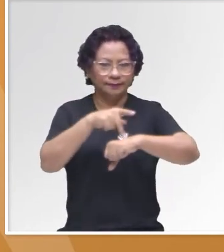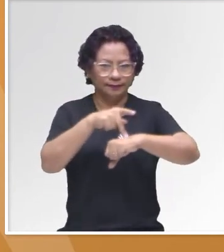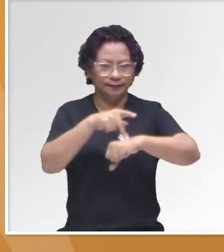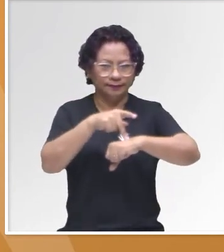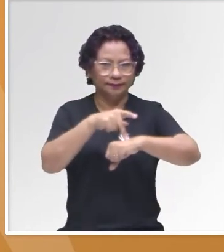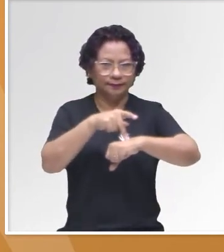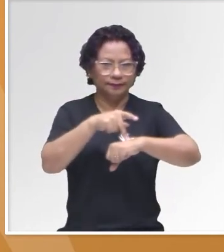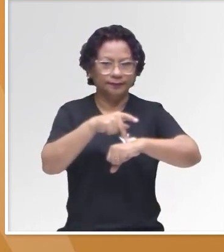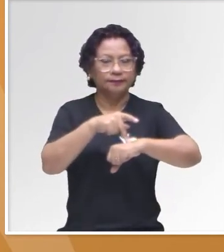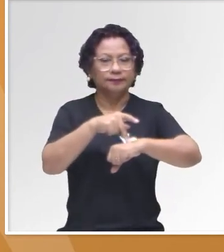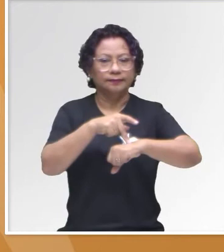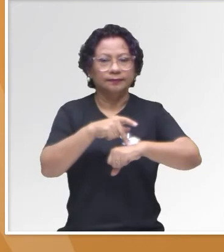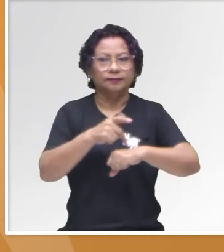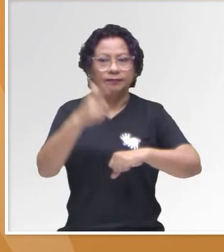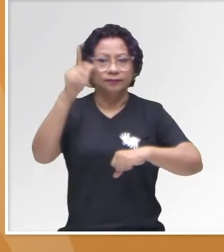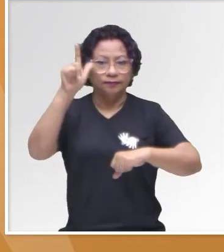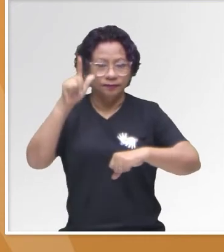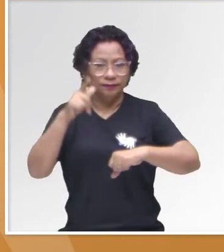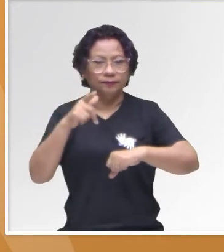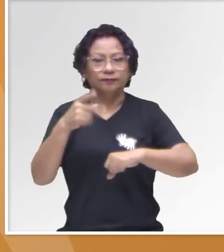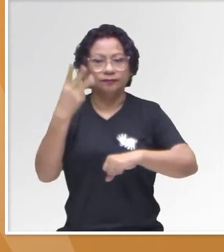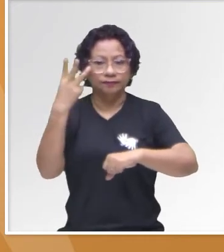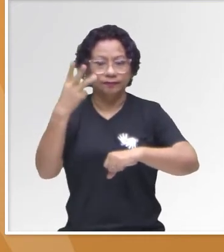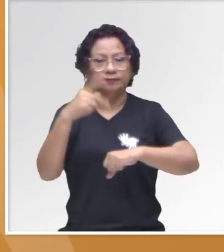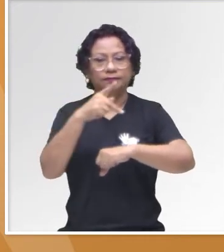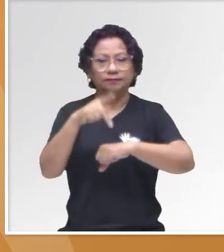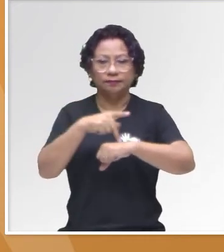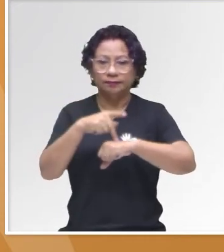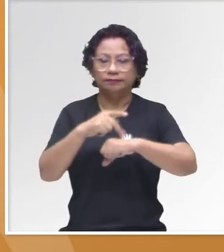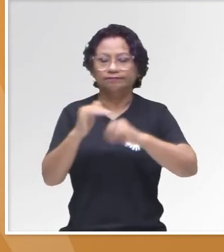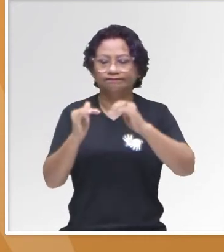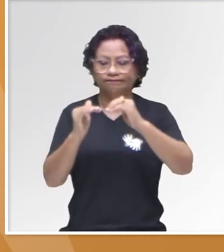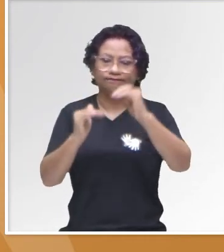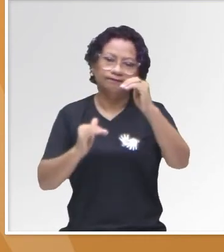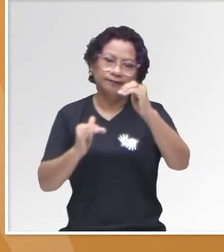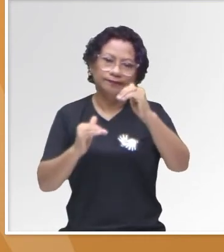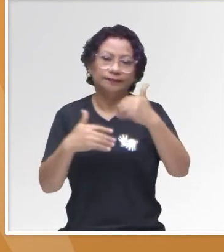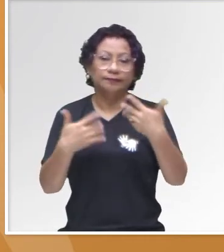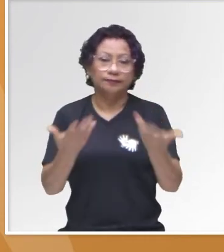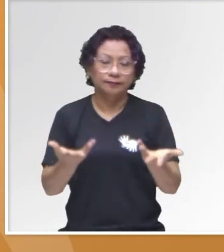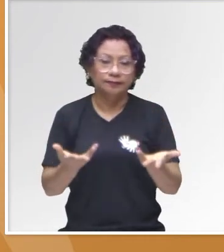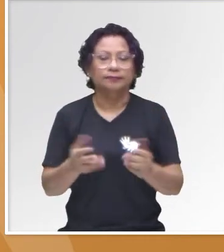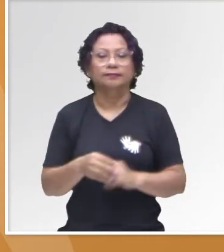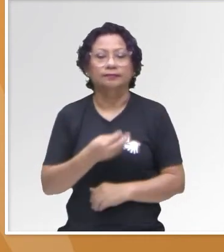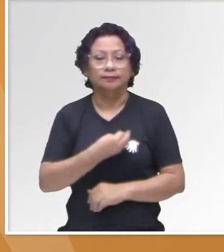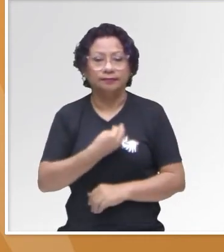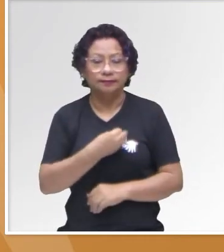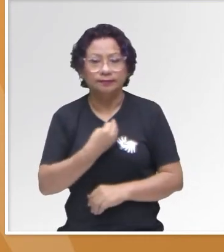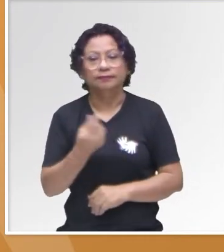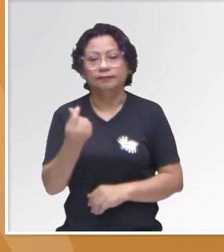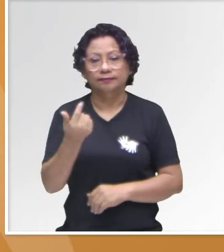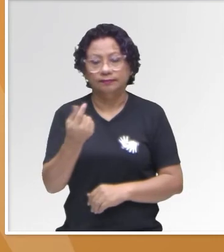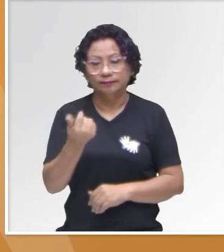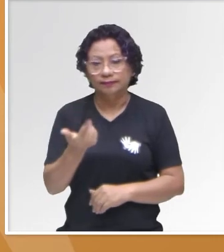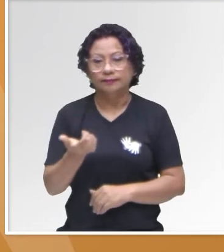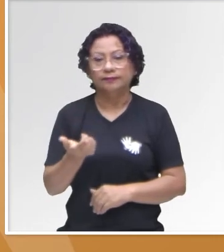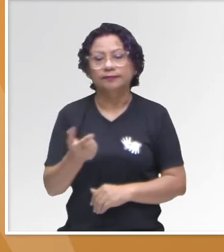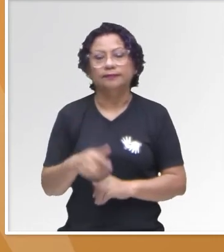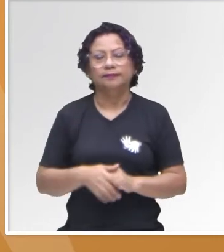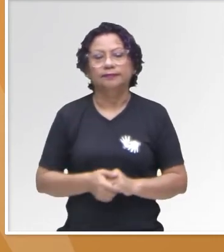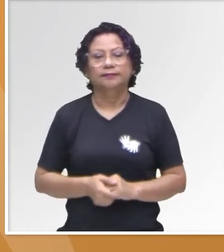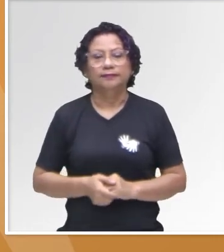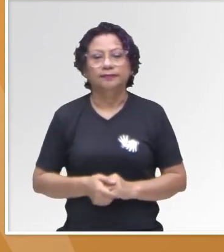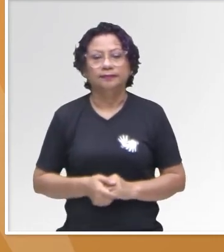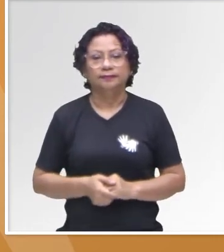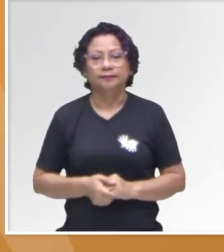fatores que eu comentei, vou relembrar, que é a expectativa de vida, a renda per capita, né, desses países, que também